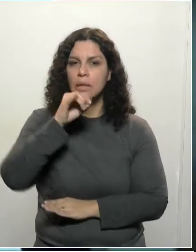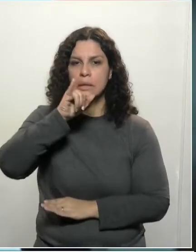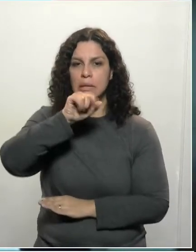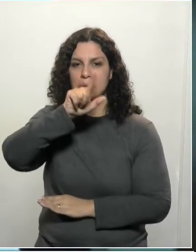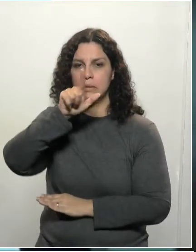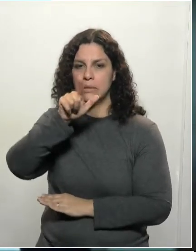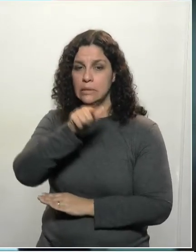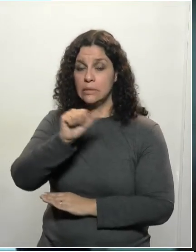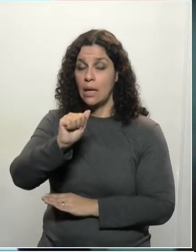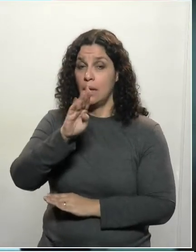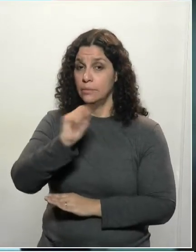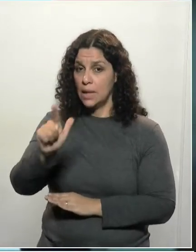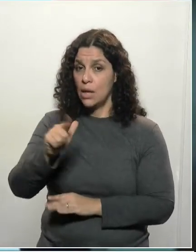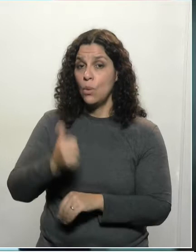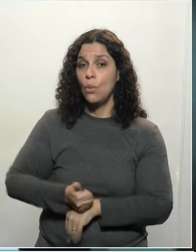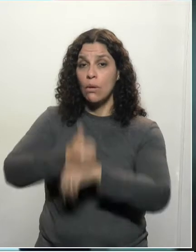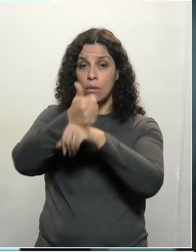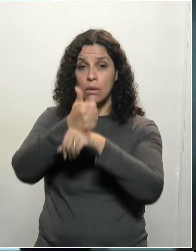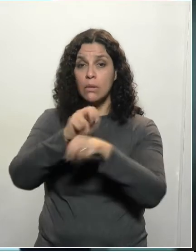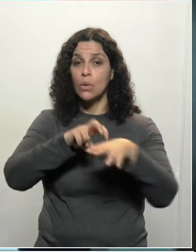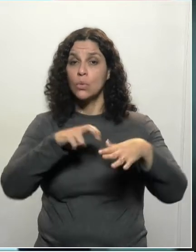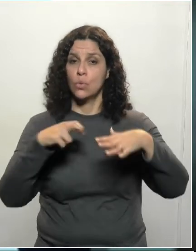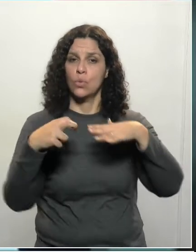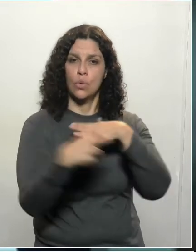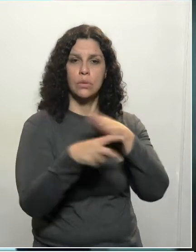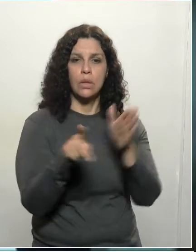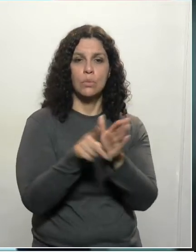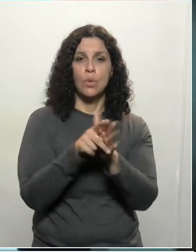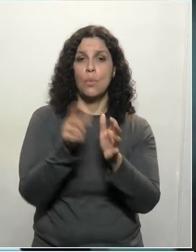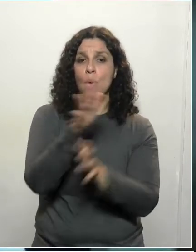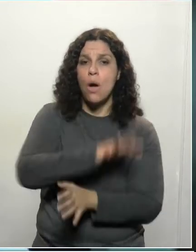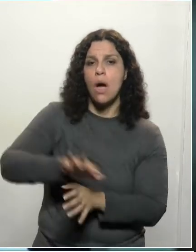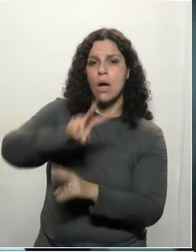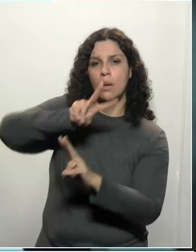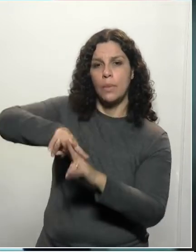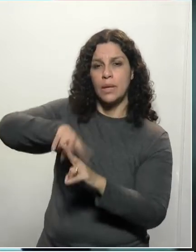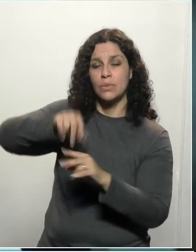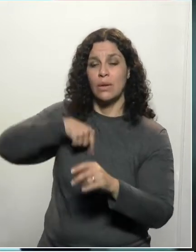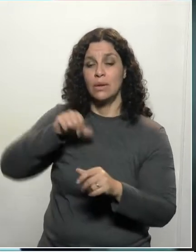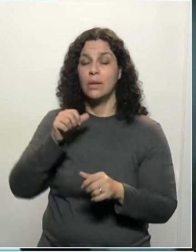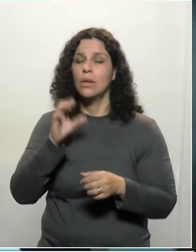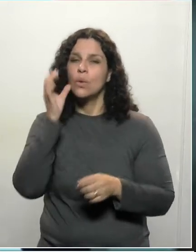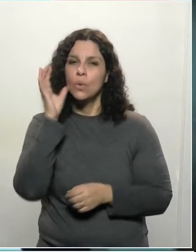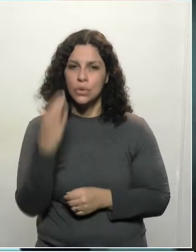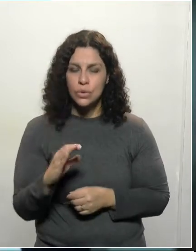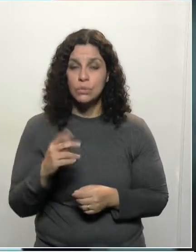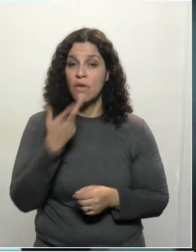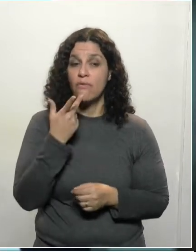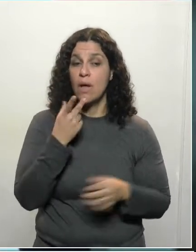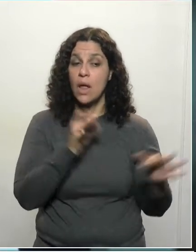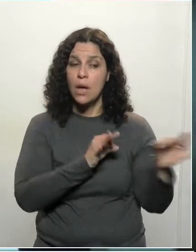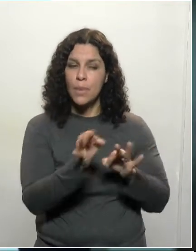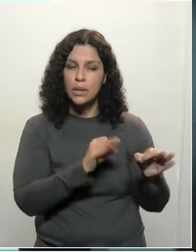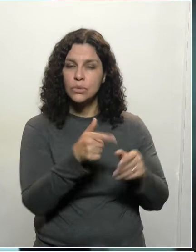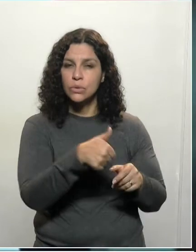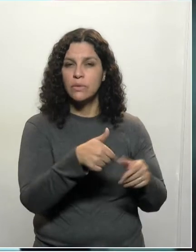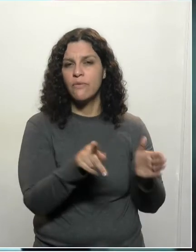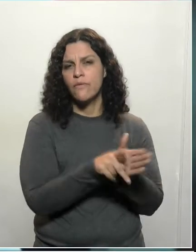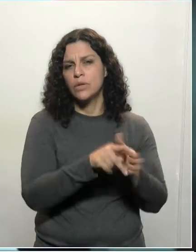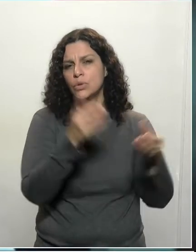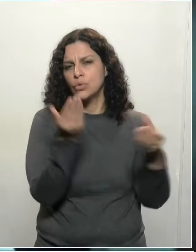Isabel Mendes, presidente do Conselho da Comunidade da Comarca da Região Metropolitana de Curitiba, que é um órgão da execução